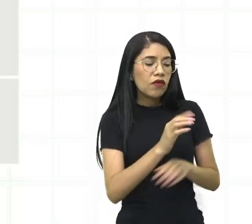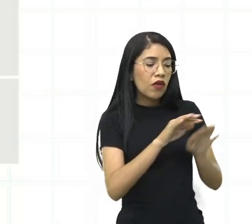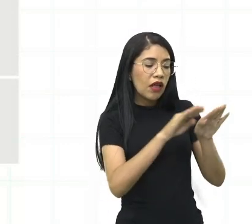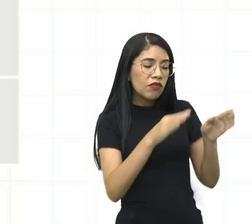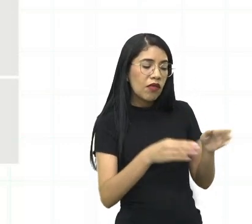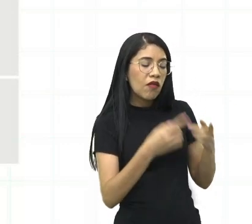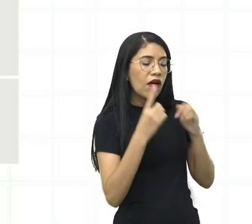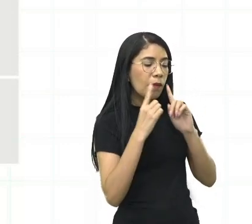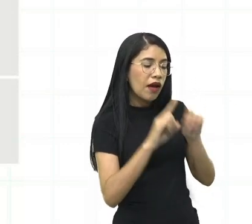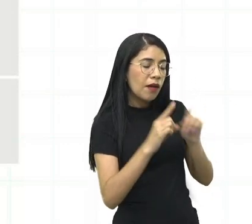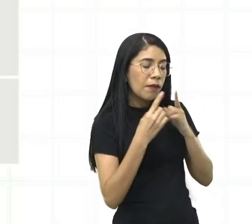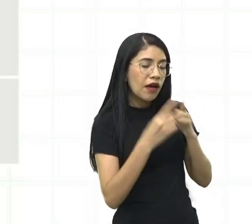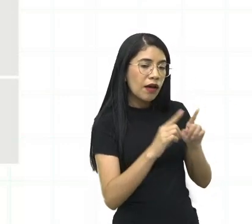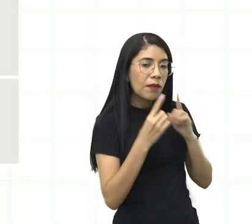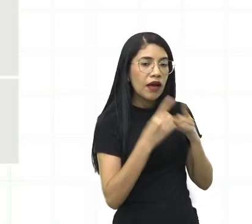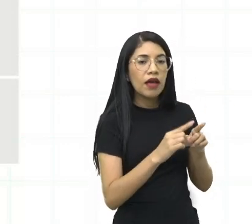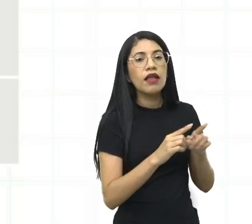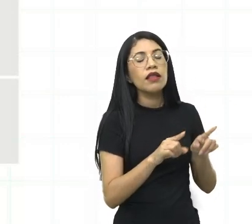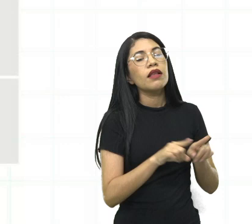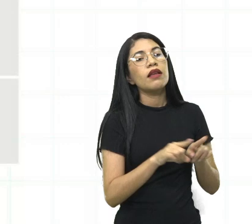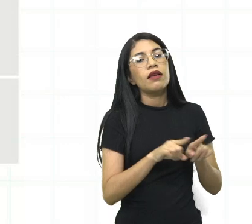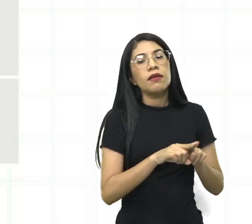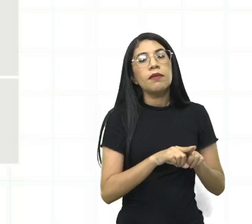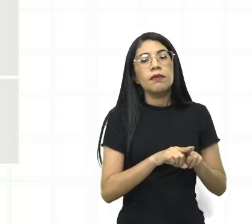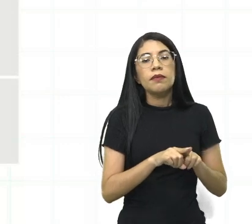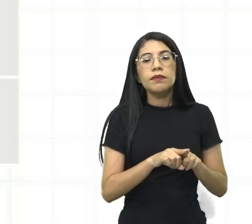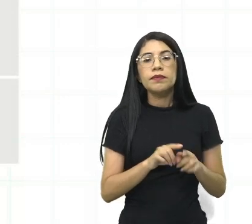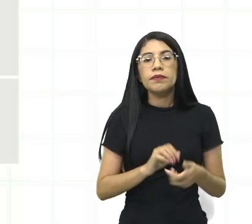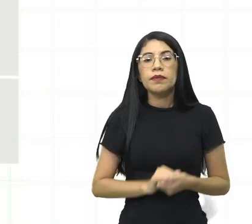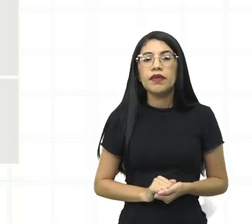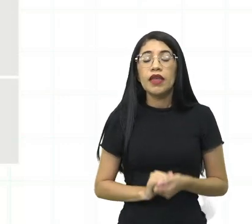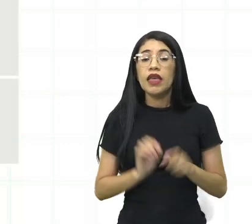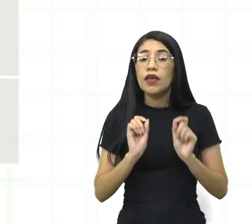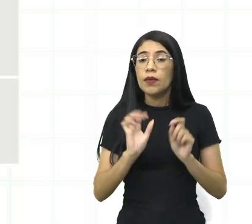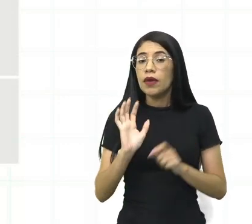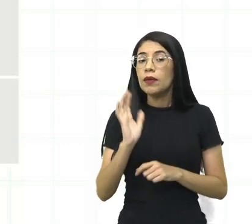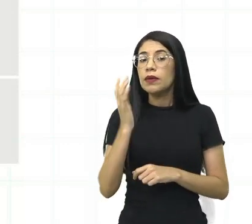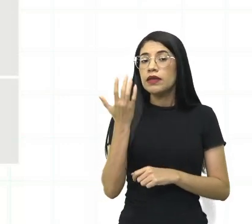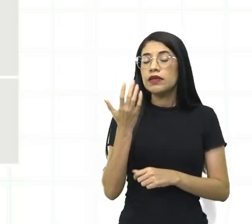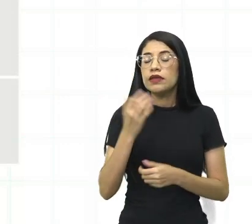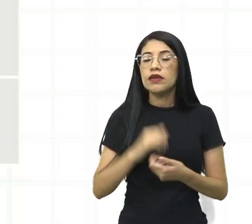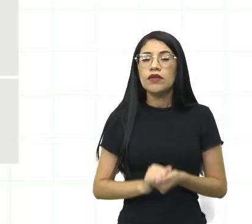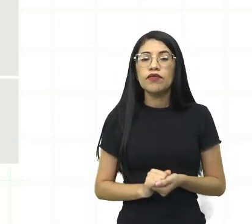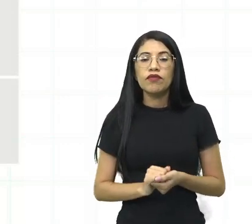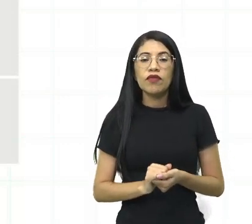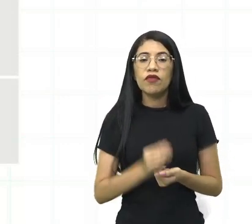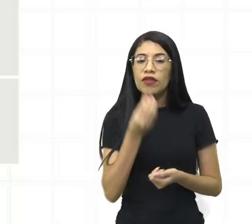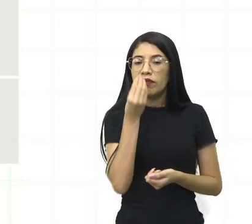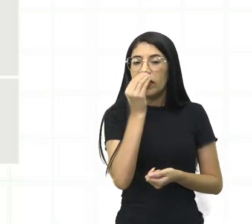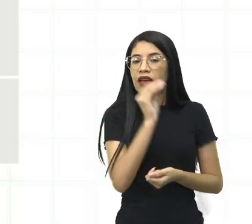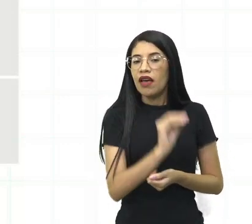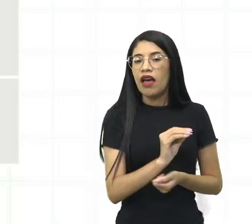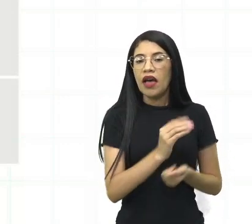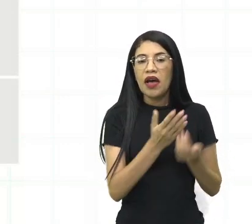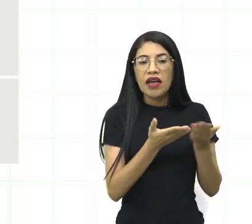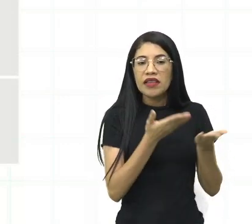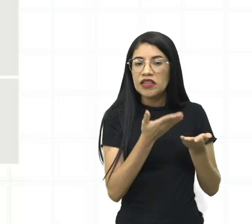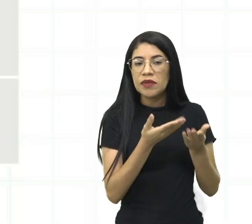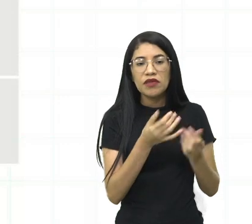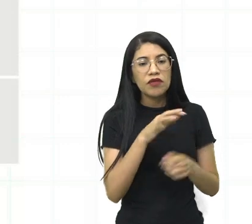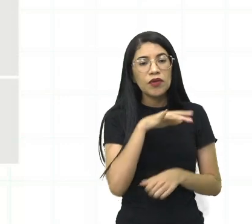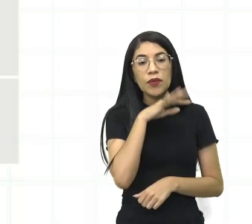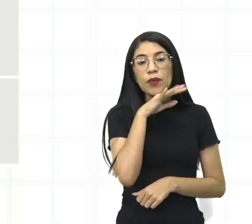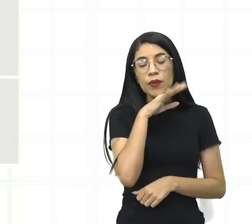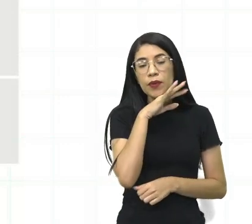lá reclamar, né? Lá no balcão, e aí ainda aconteceu o quê? Foi destratado, né? Então vejam